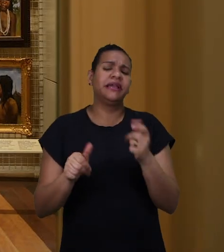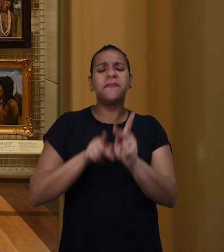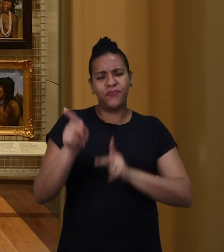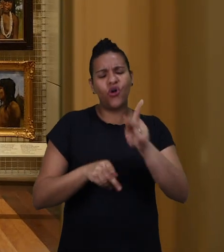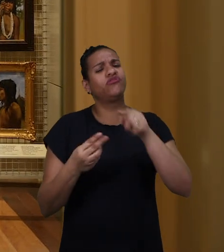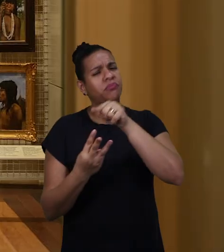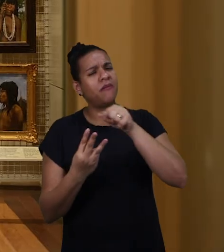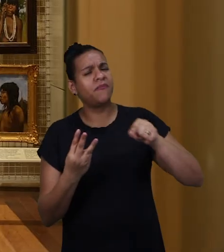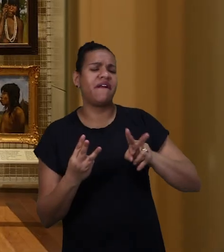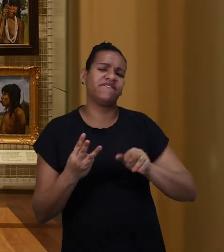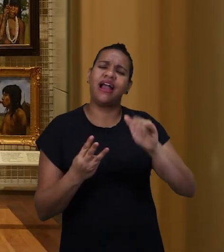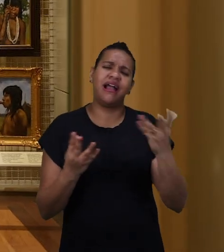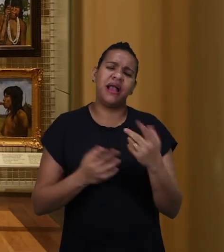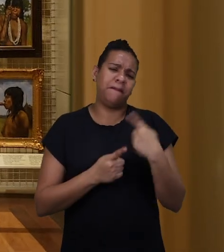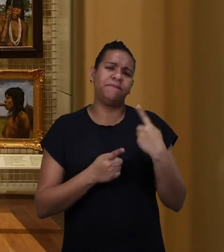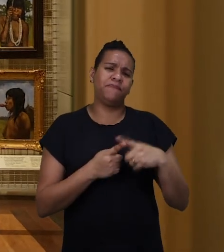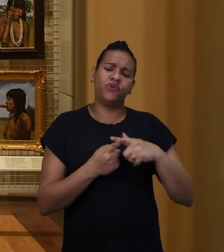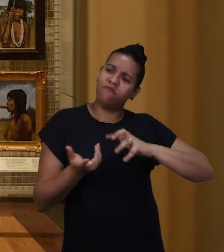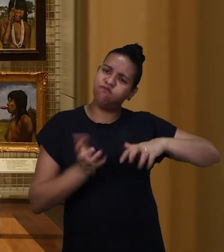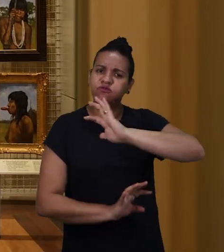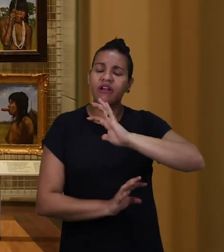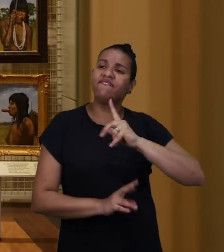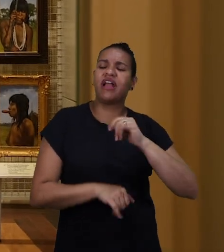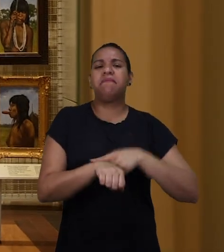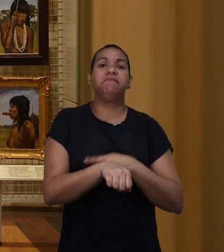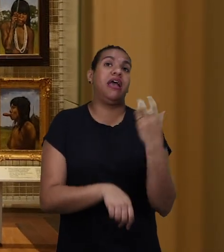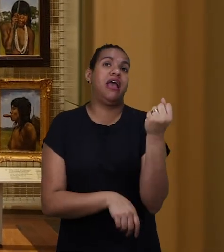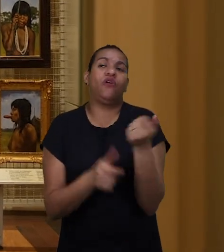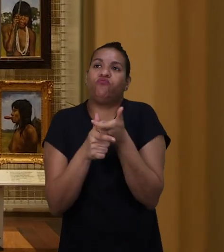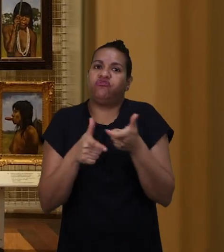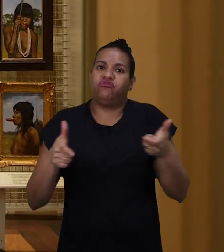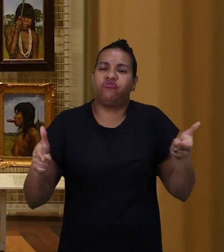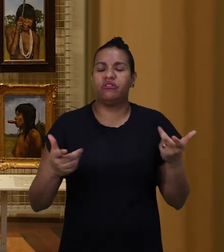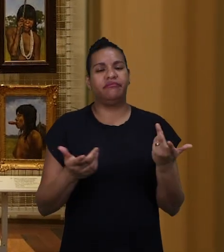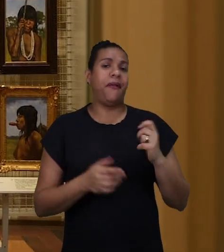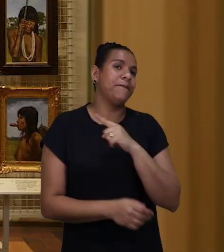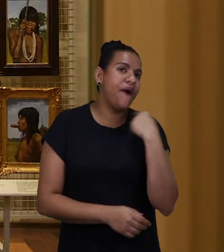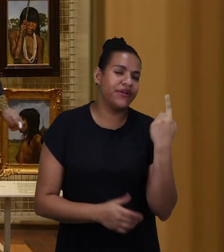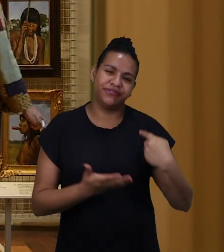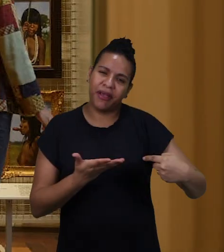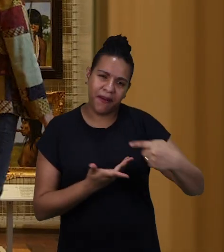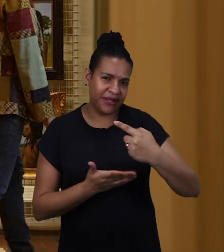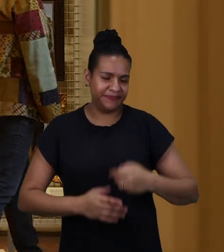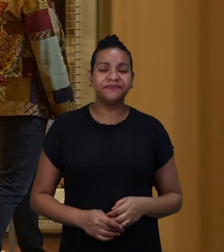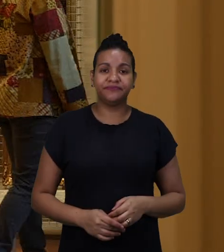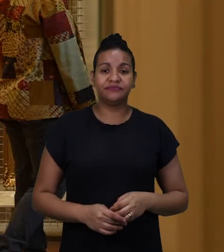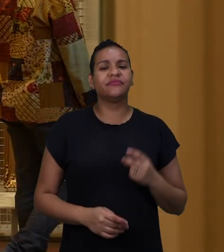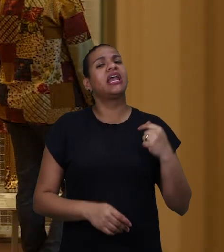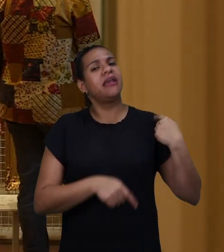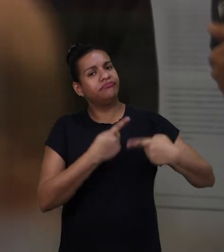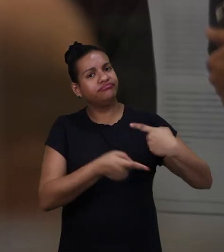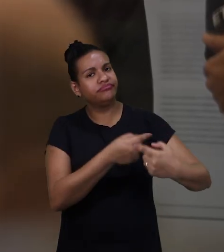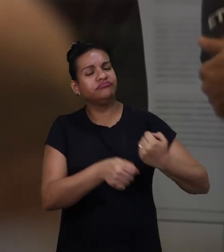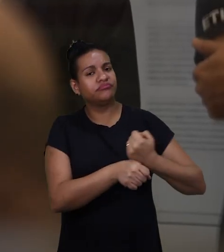pelo processo de branqueamento, pela própria morte. Aline anda diante dos quadros que estão em uma parede. Com o tempo, esse